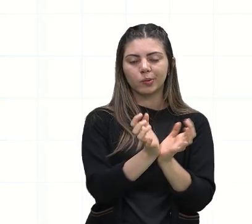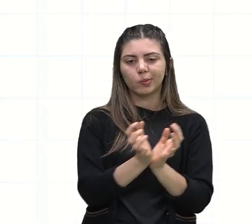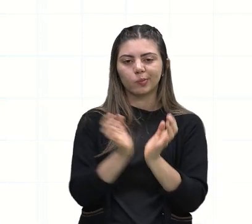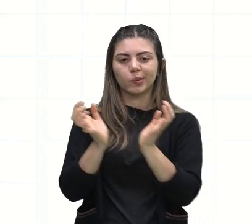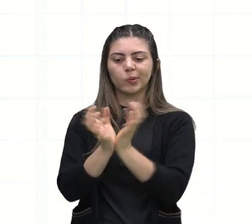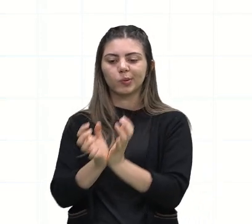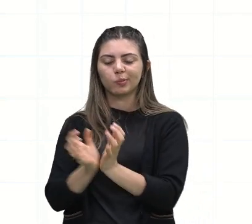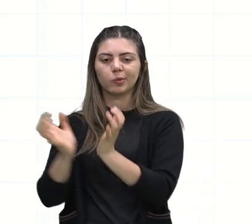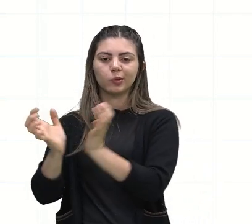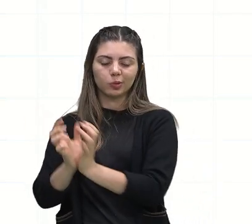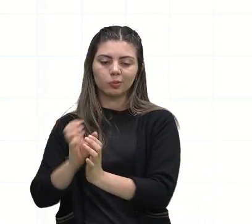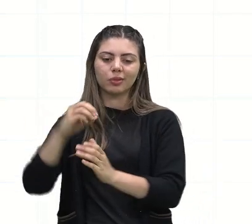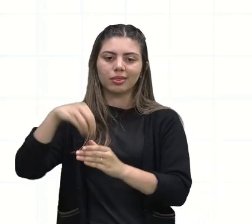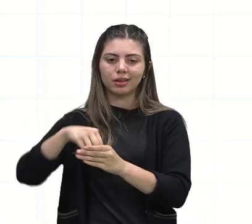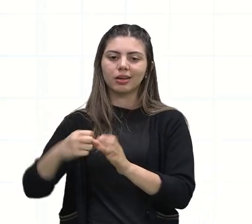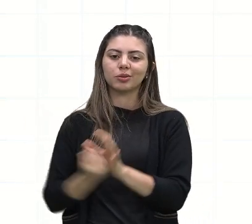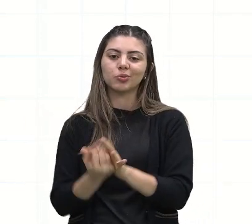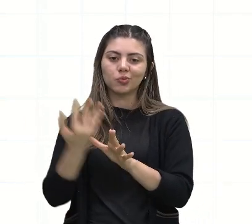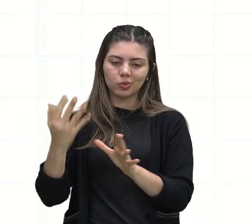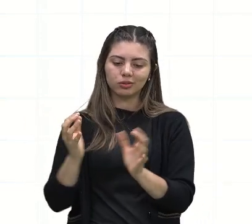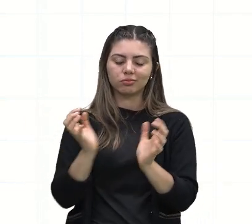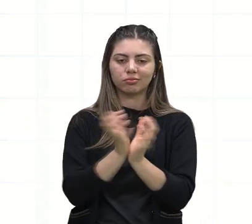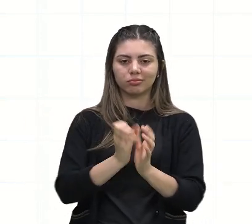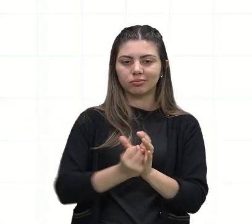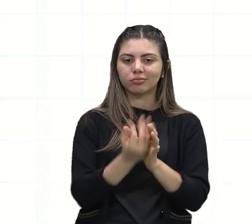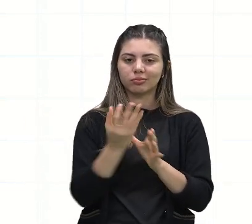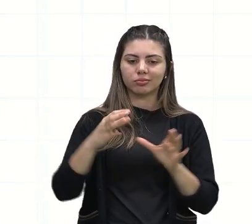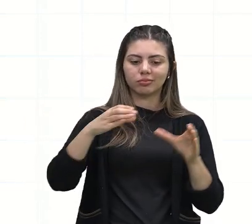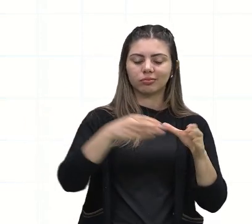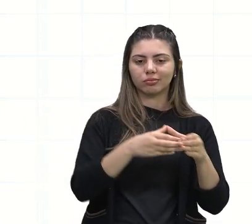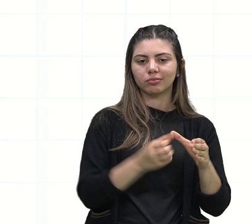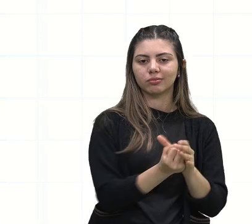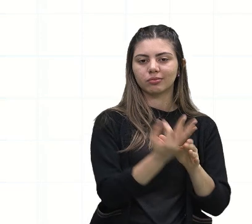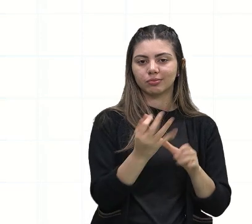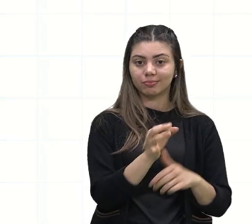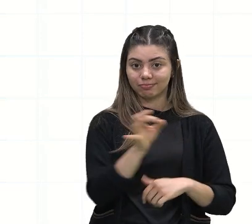uma quantidade de seres, certo?